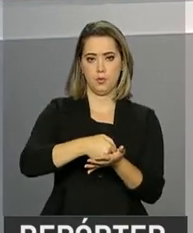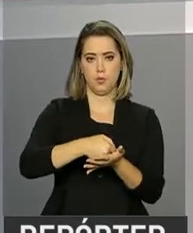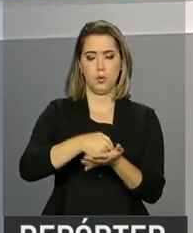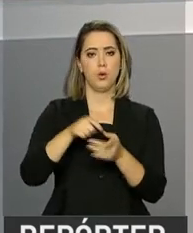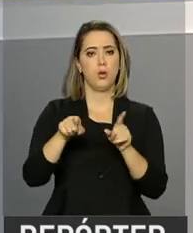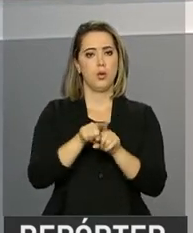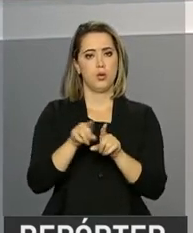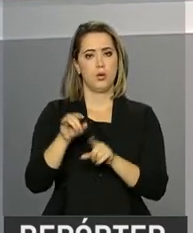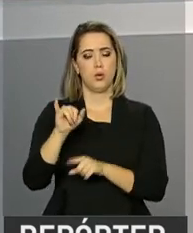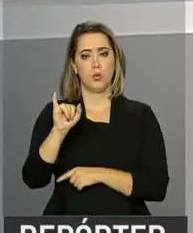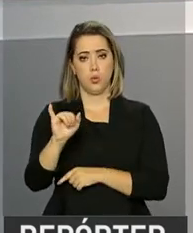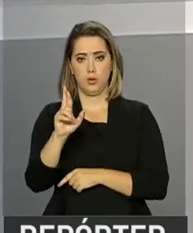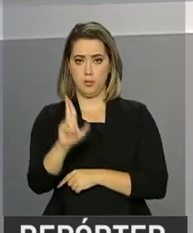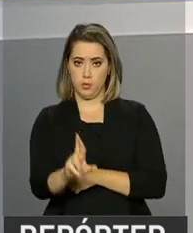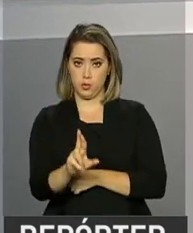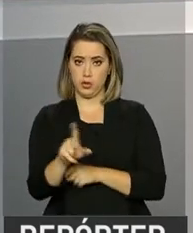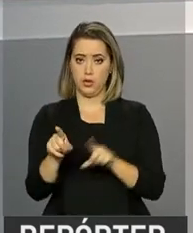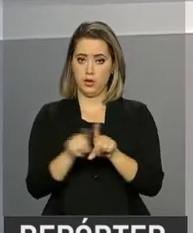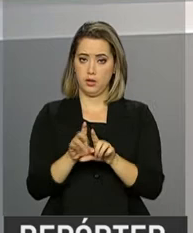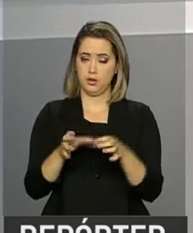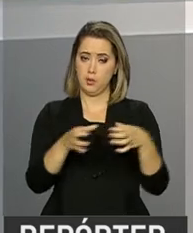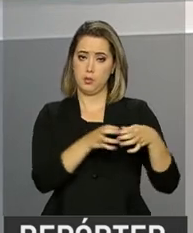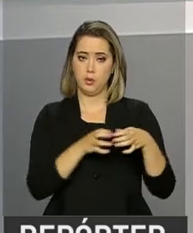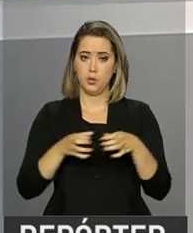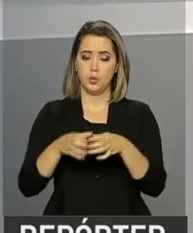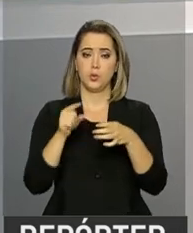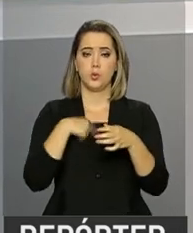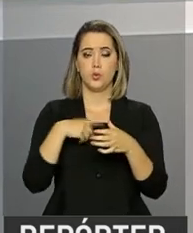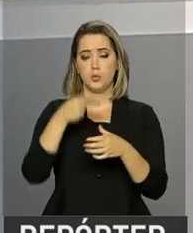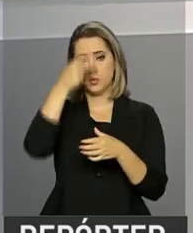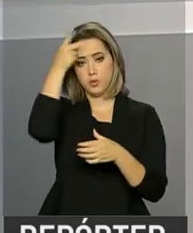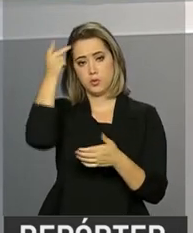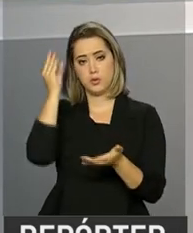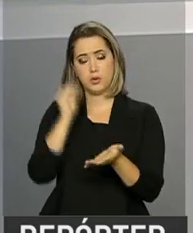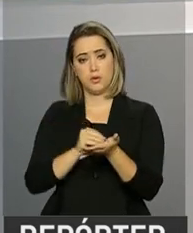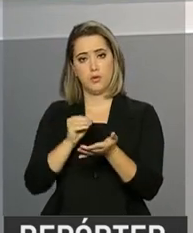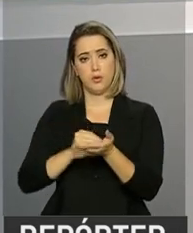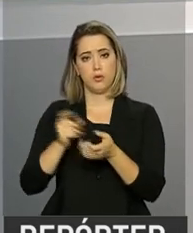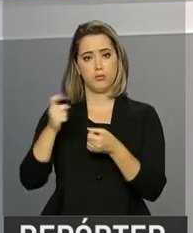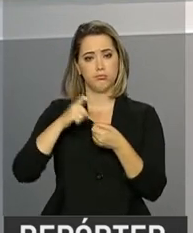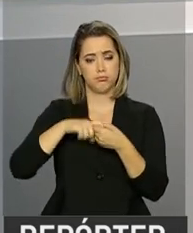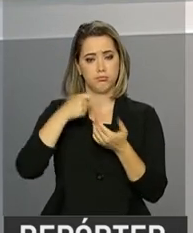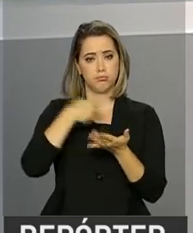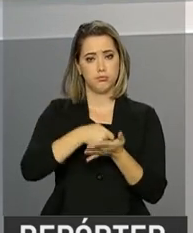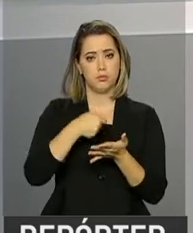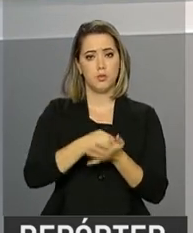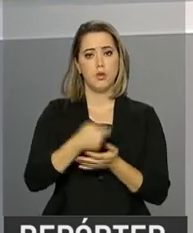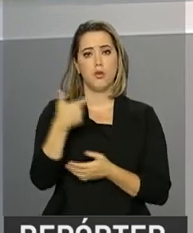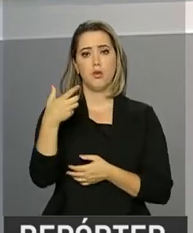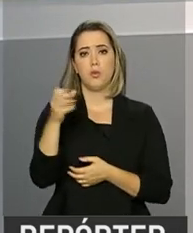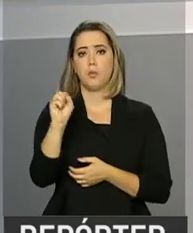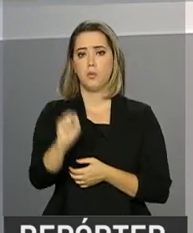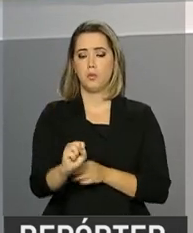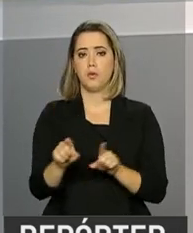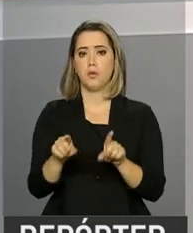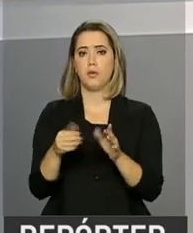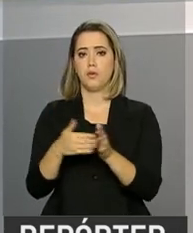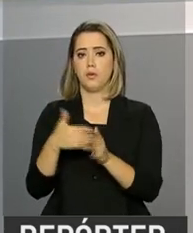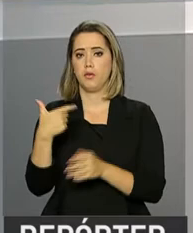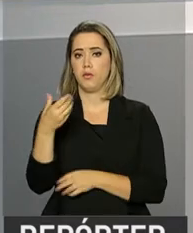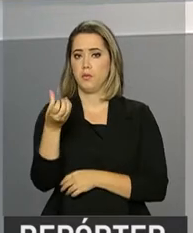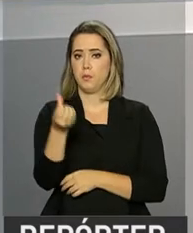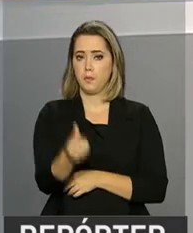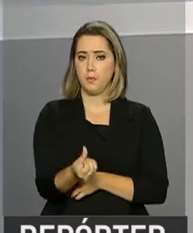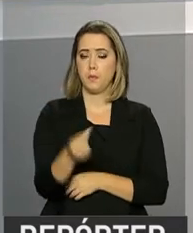contempla também as restituições dos exercícios de 2008 a 2010 em que deixarão a malha fina o